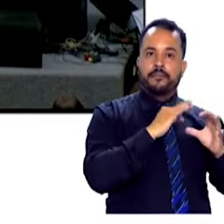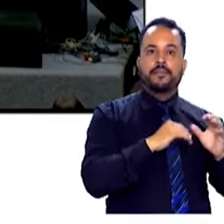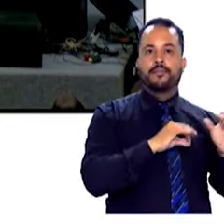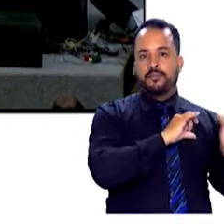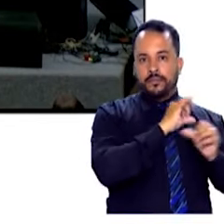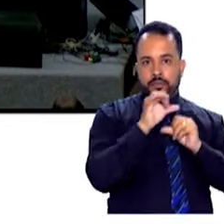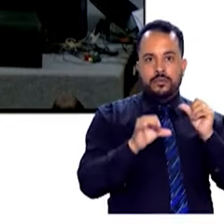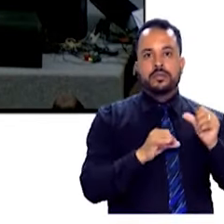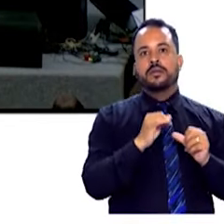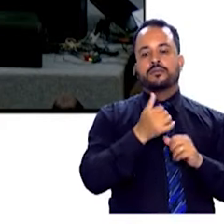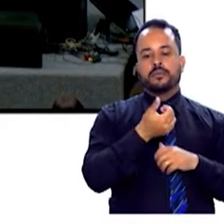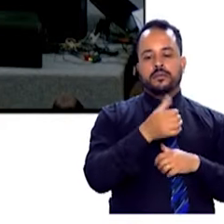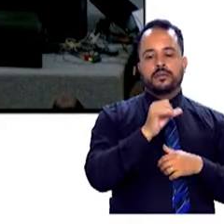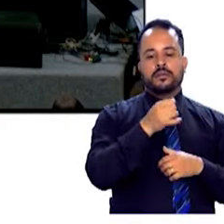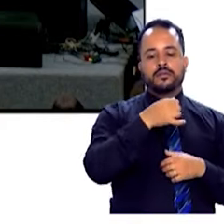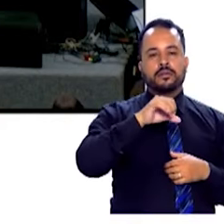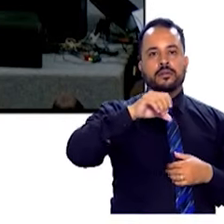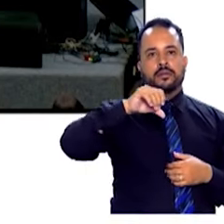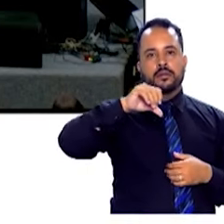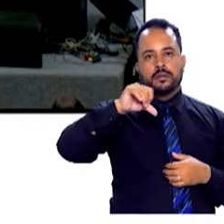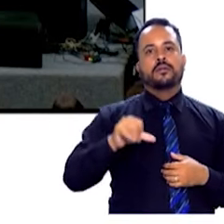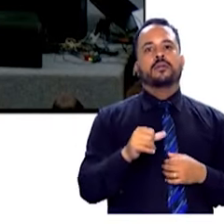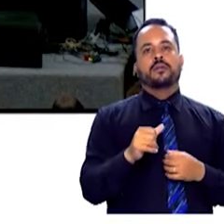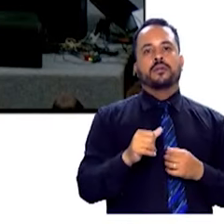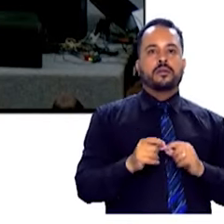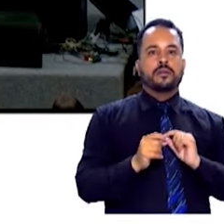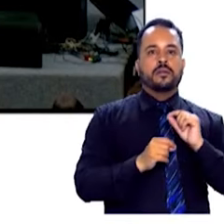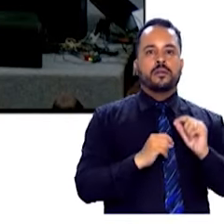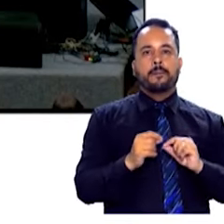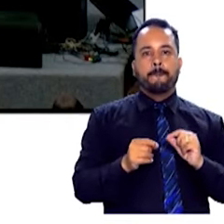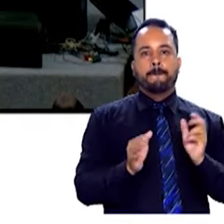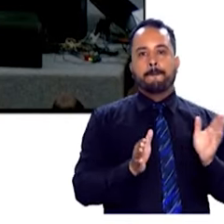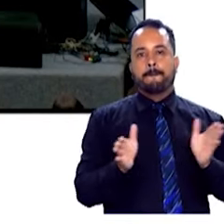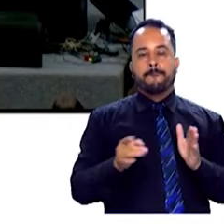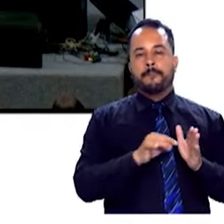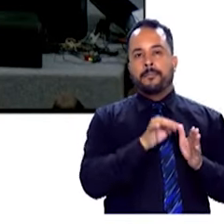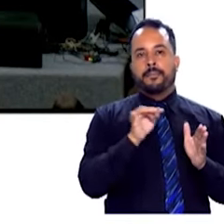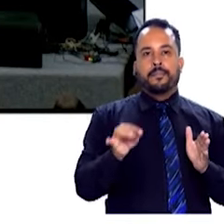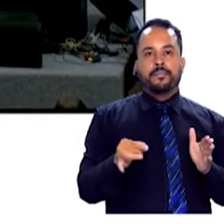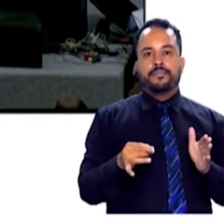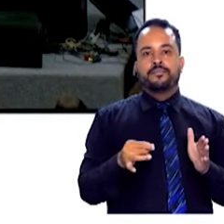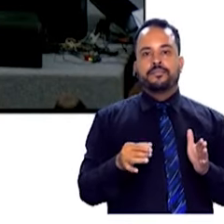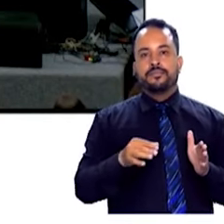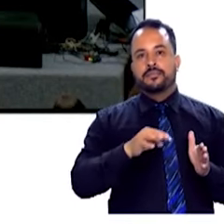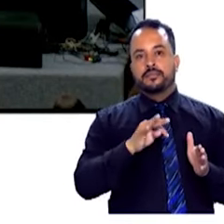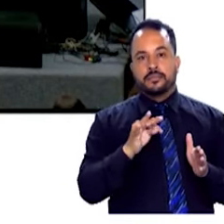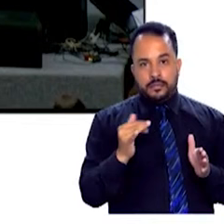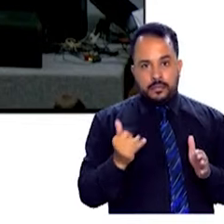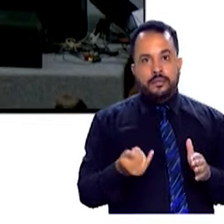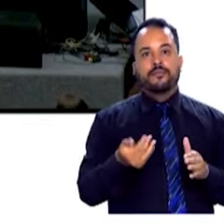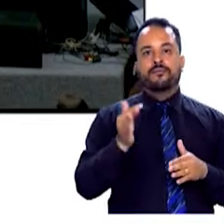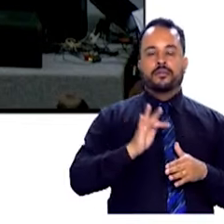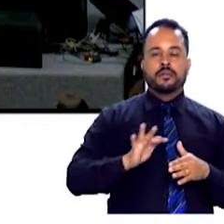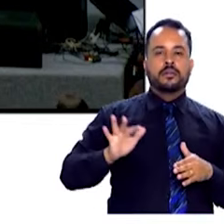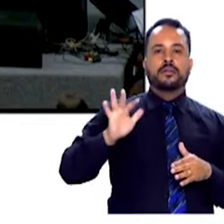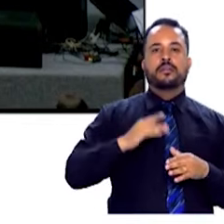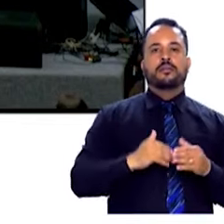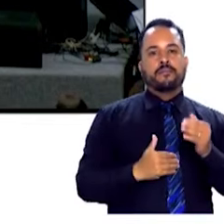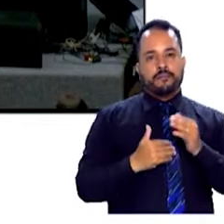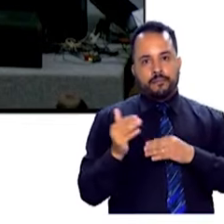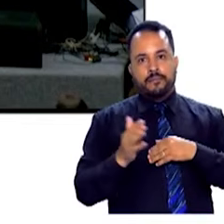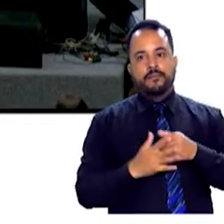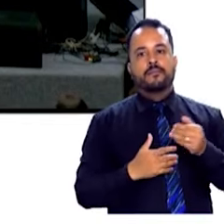1999 quando eh eh aos poucos o Reino Unido volta a ter uma estrutura Federativa isso é muito importante porque uma das competências